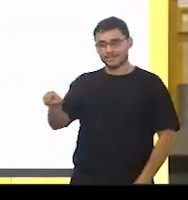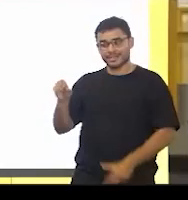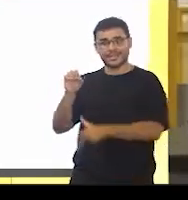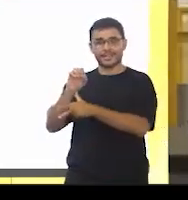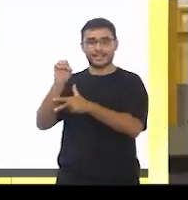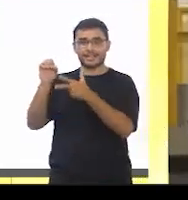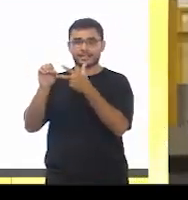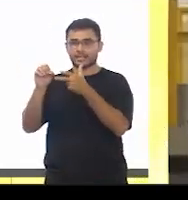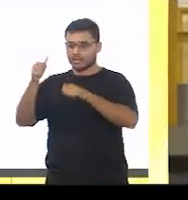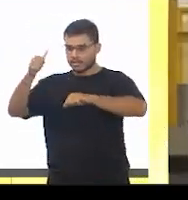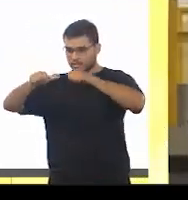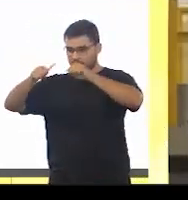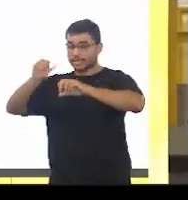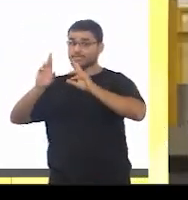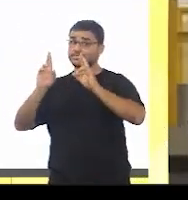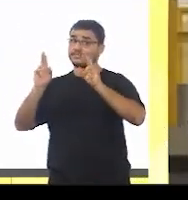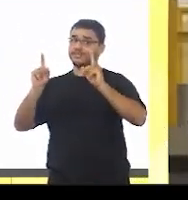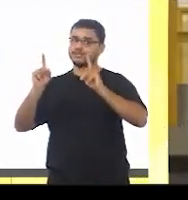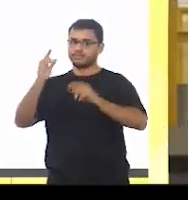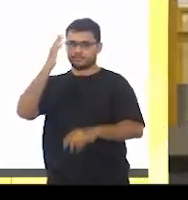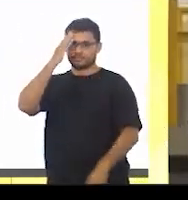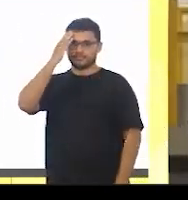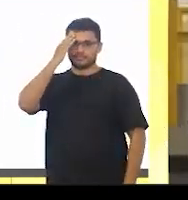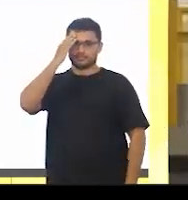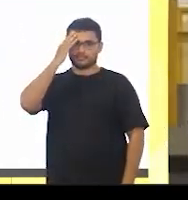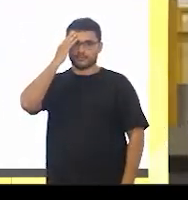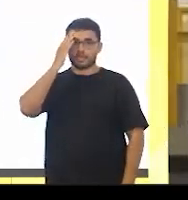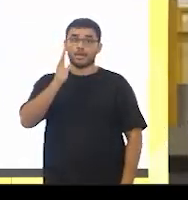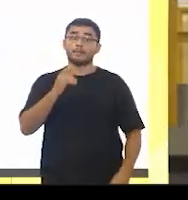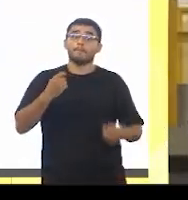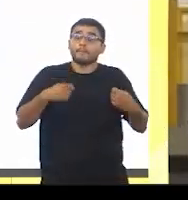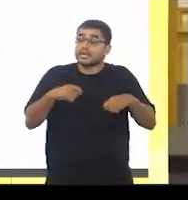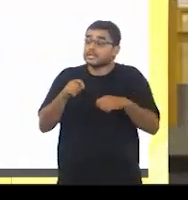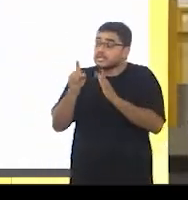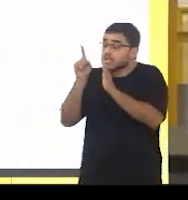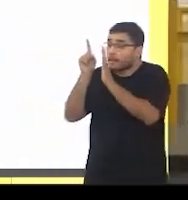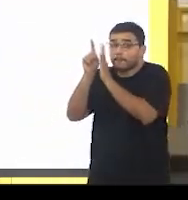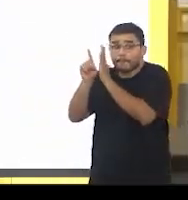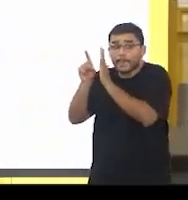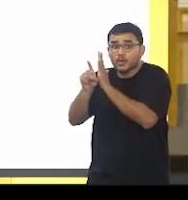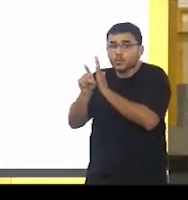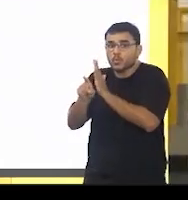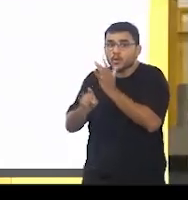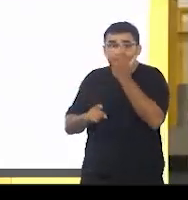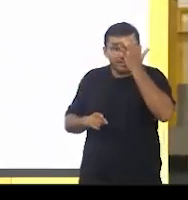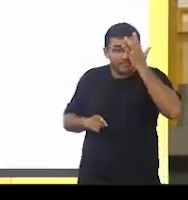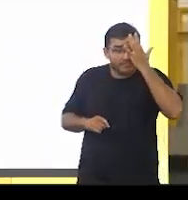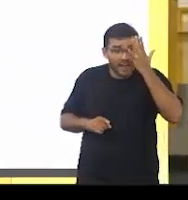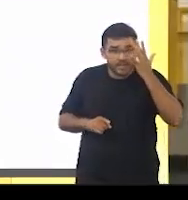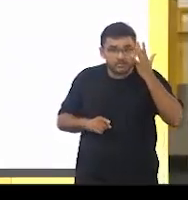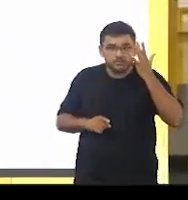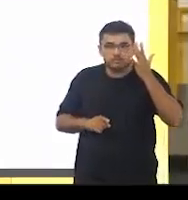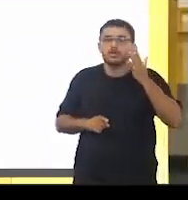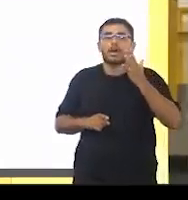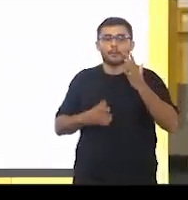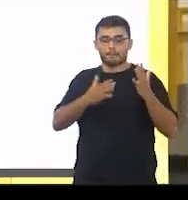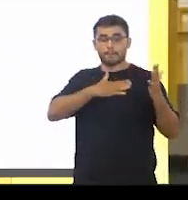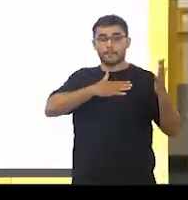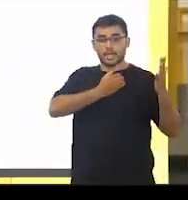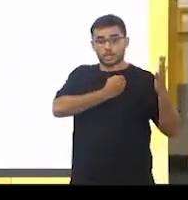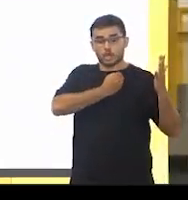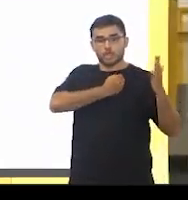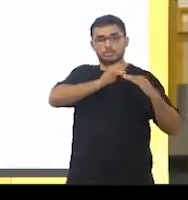que a coerência pedagógica é você acertar principalmente questões fáceis, médias e por último as difíceis. O